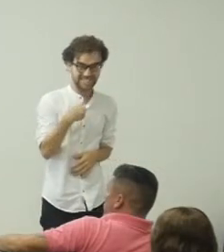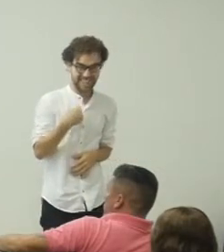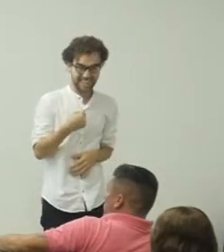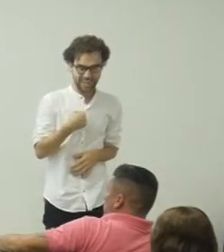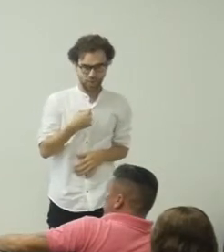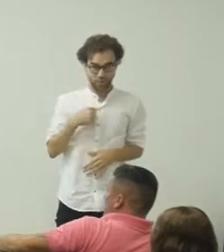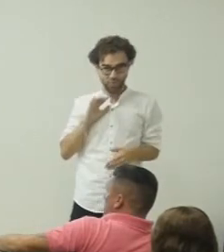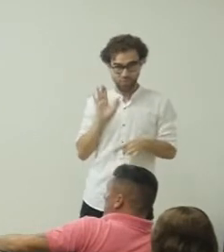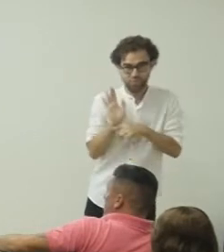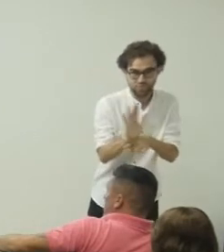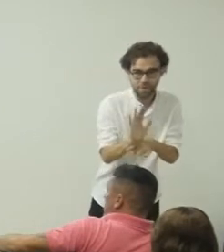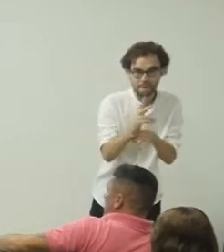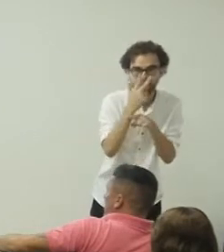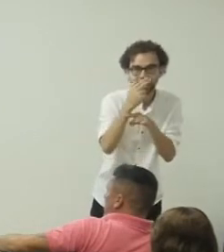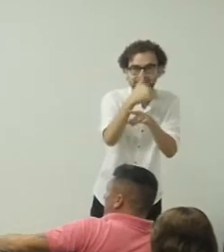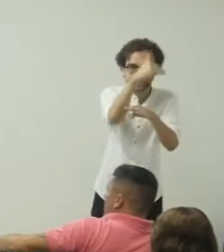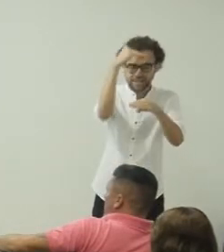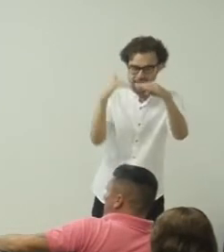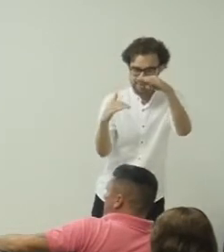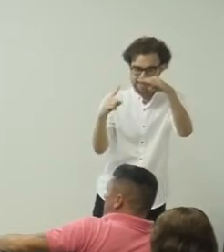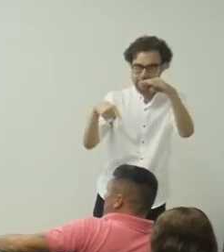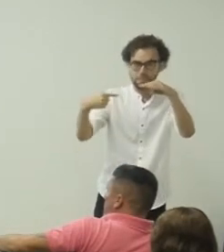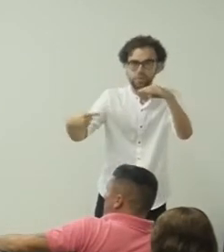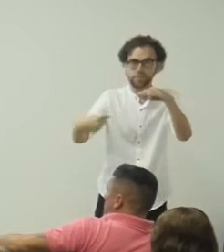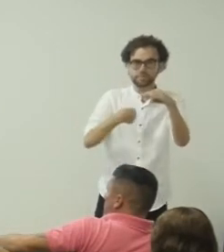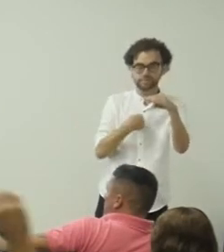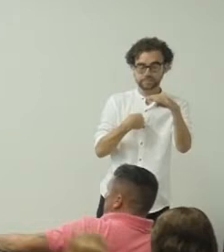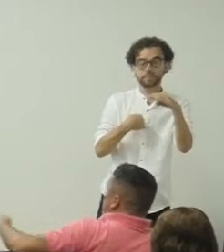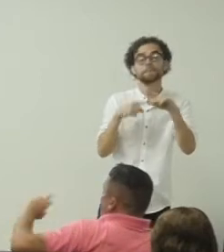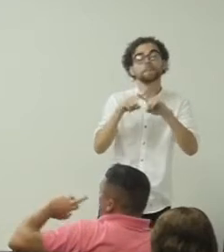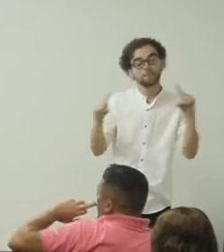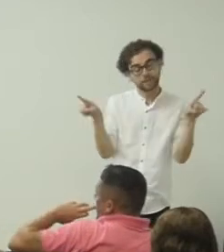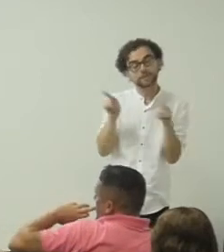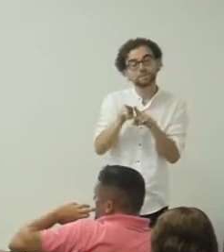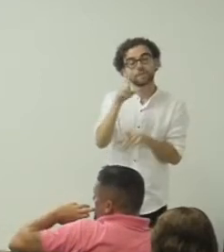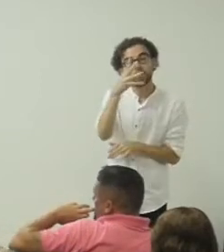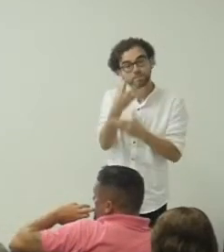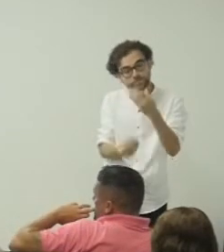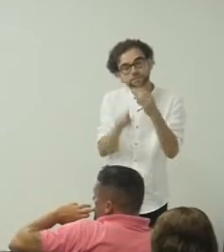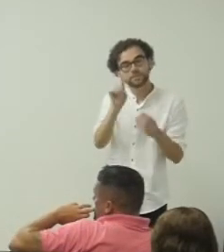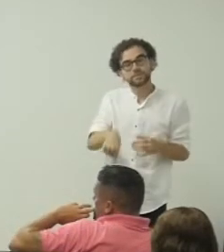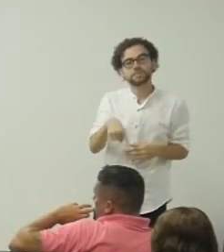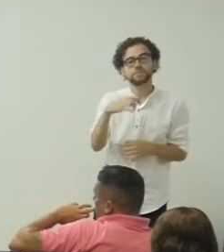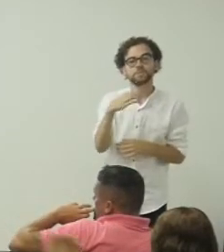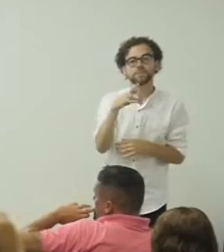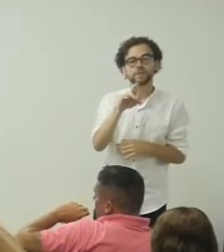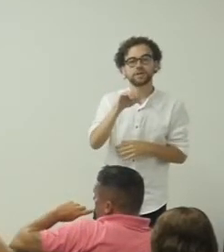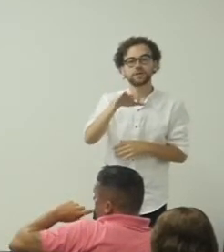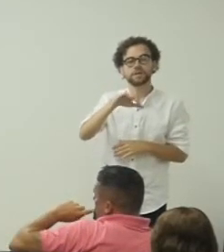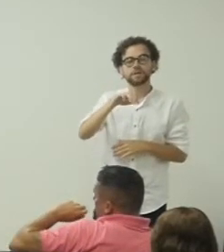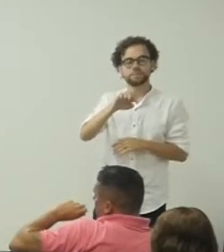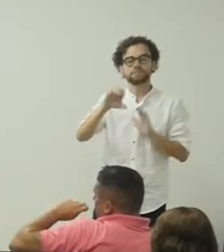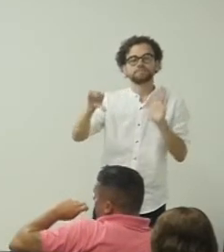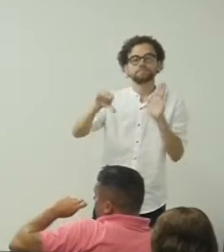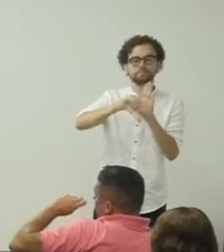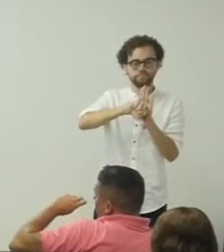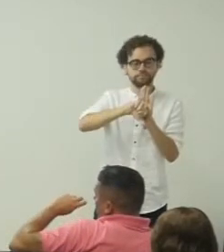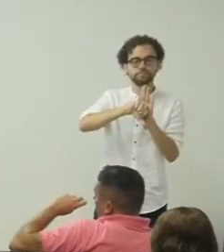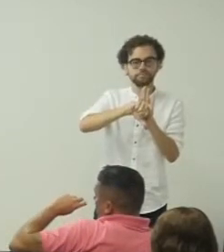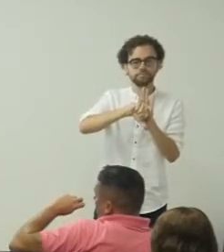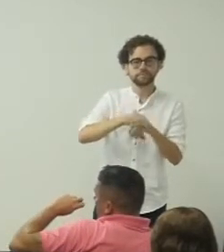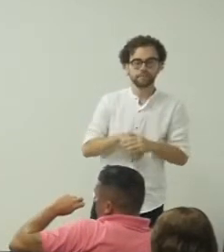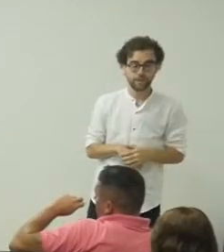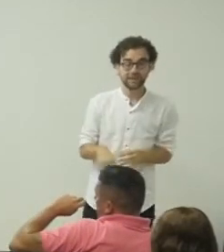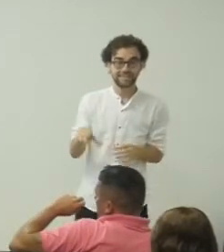sou o próximo da lista. Só que a omissão também, né, é crime. Então, omissivos,